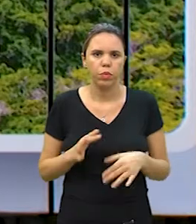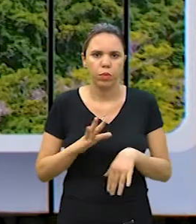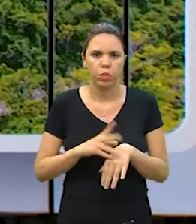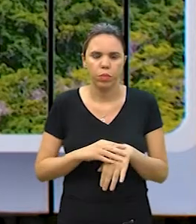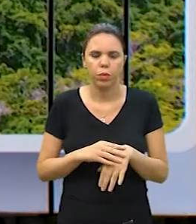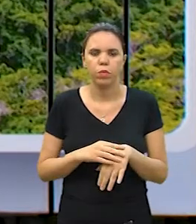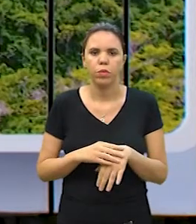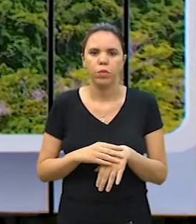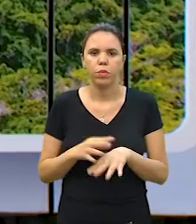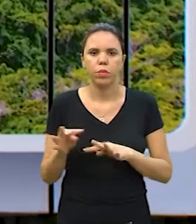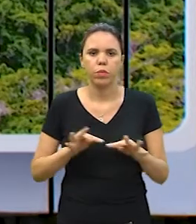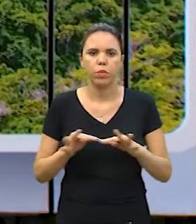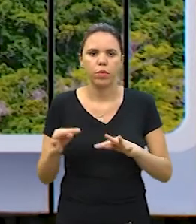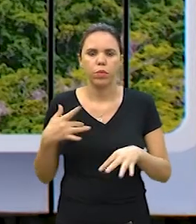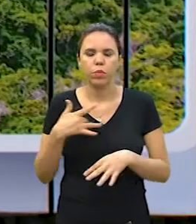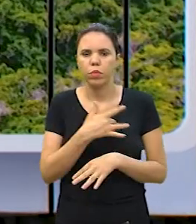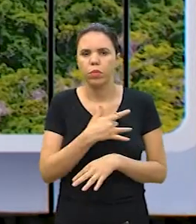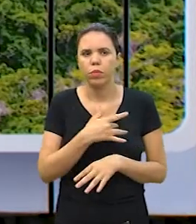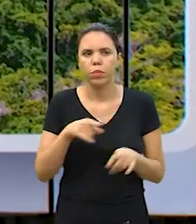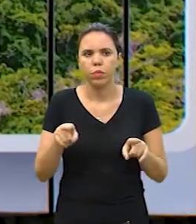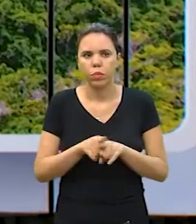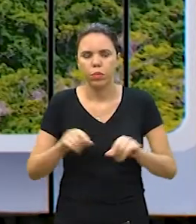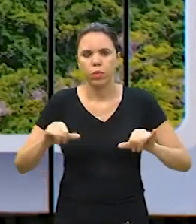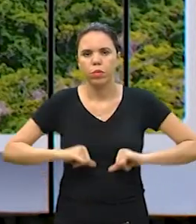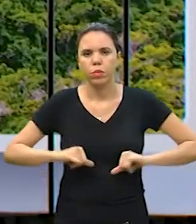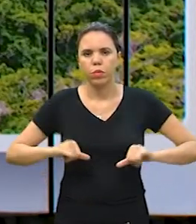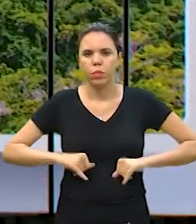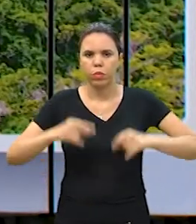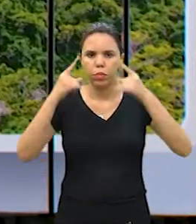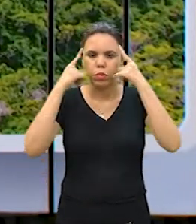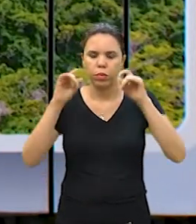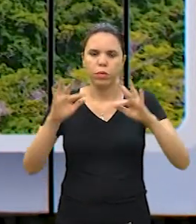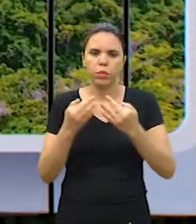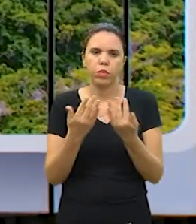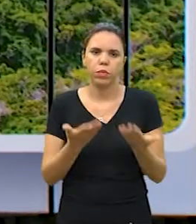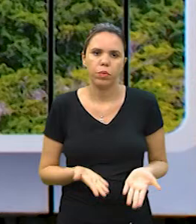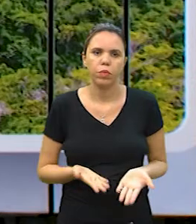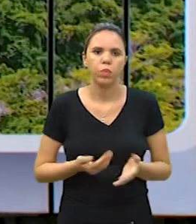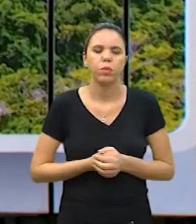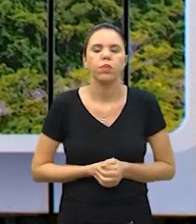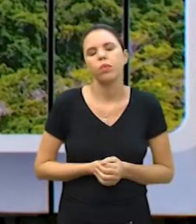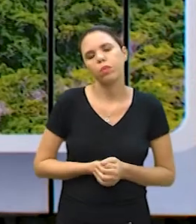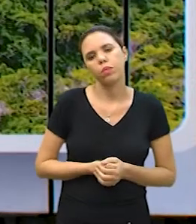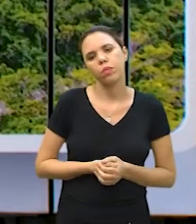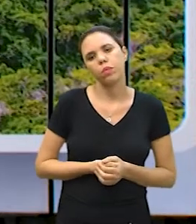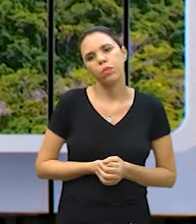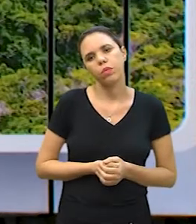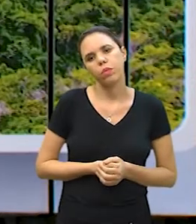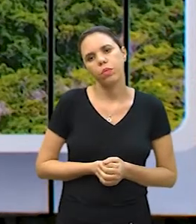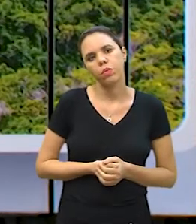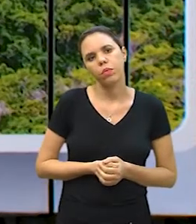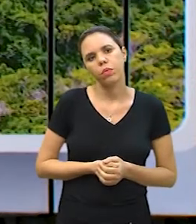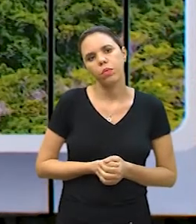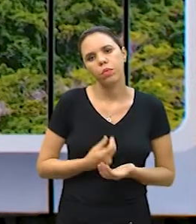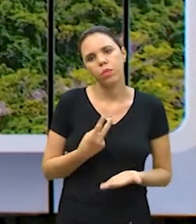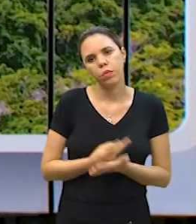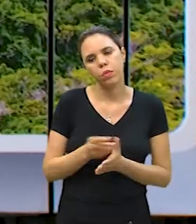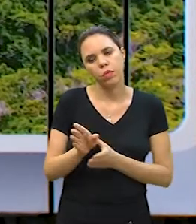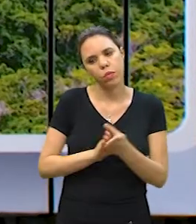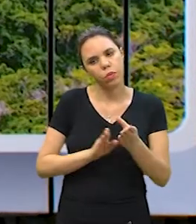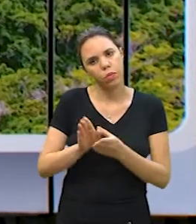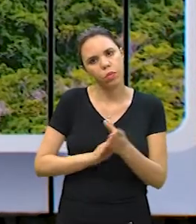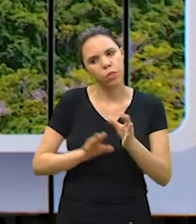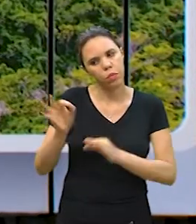um adoecimento que vai ser tratado na saúde, mas ela está sofrendo violência doméstica. Né? Então, essa é mesmo